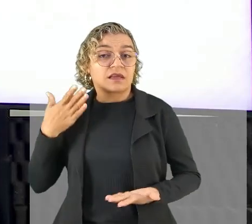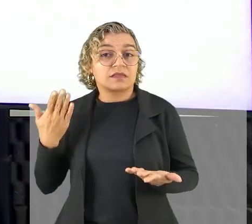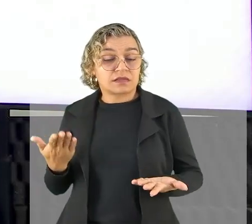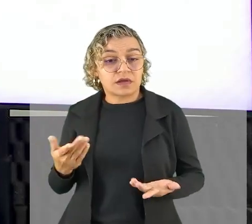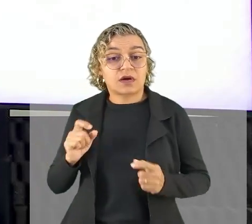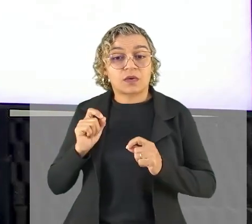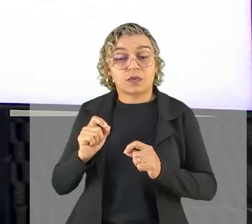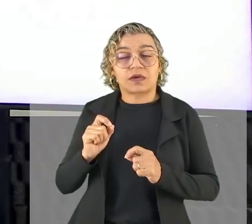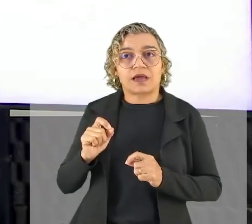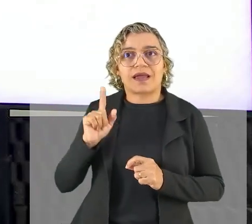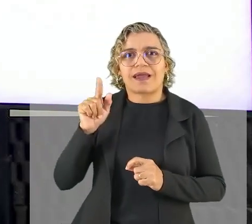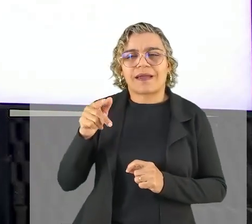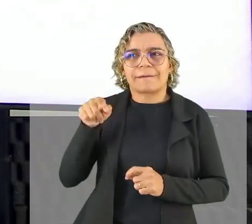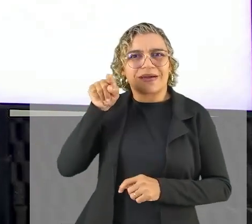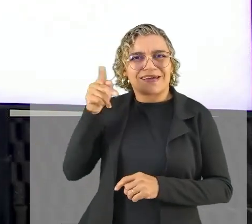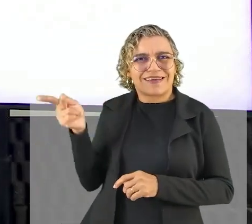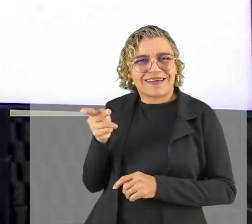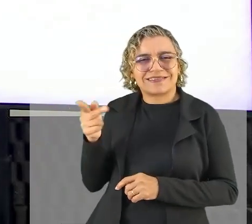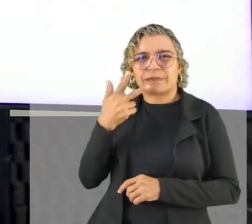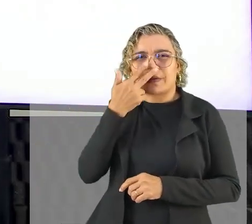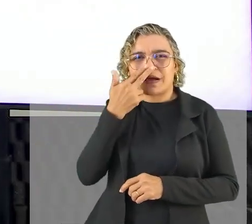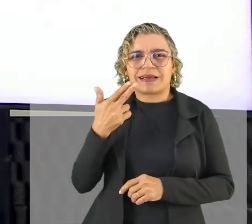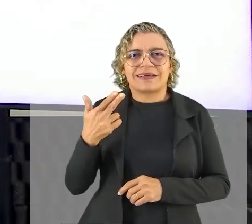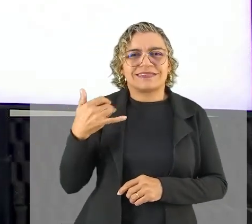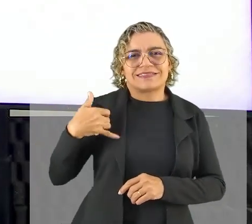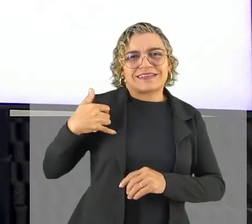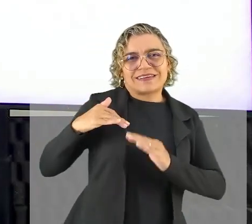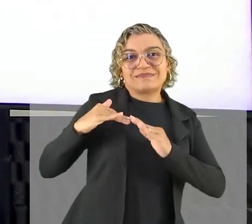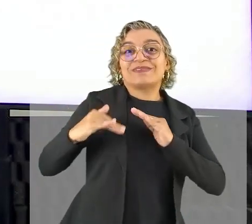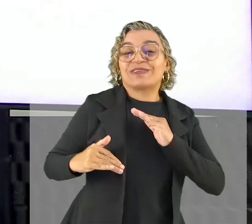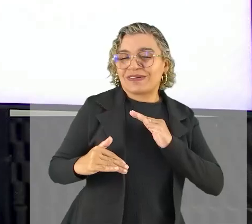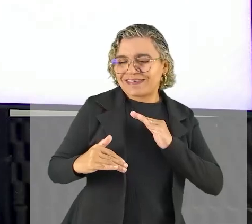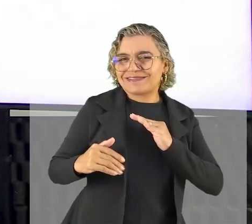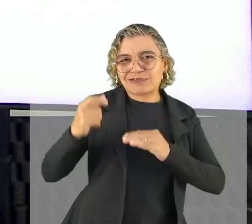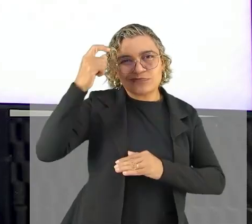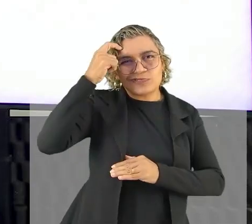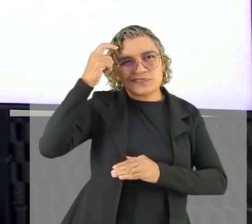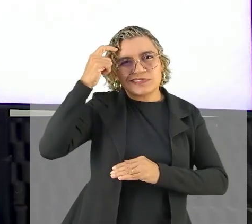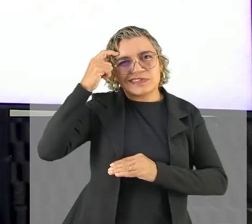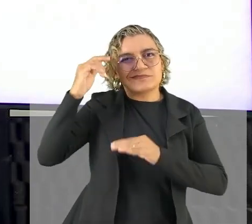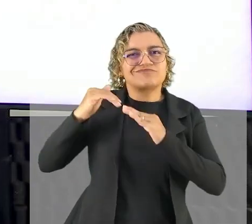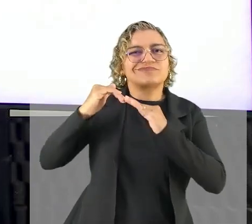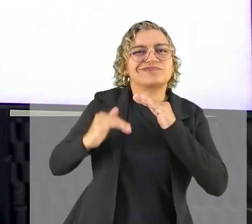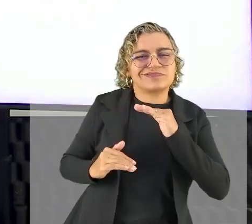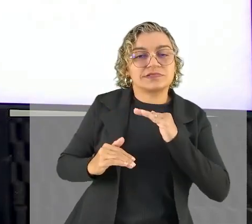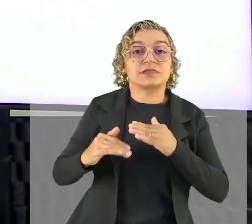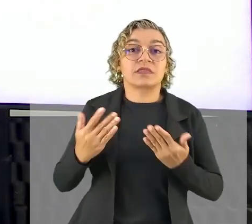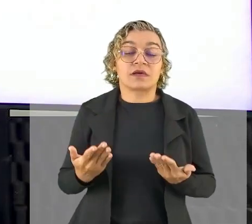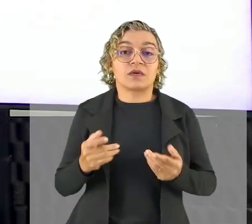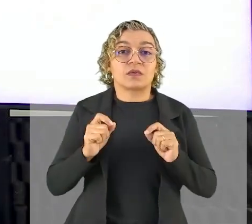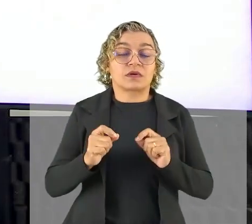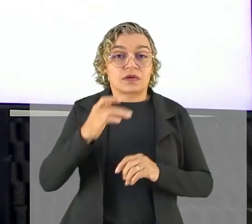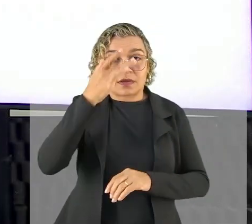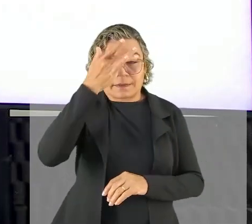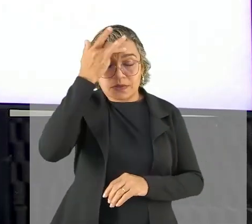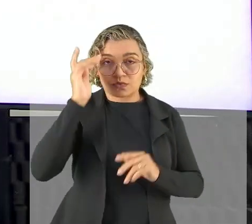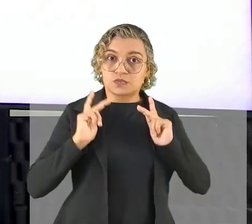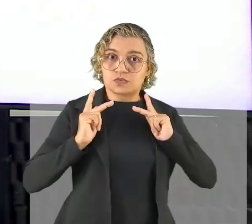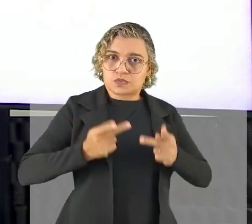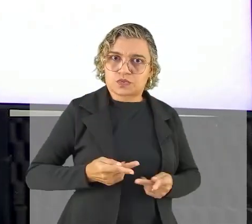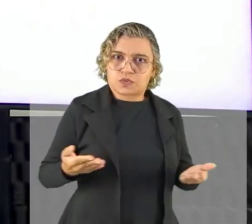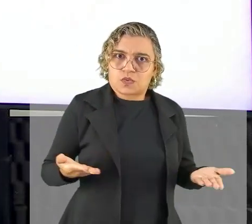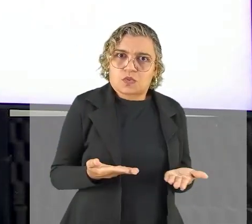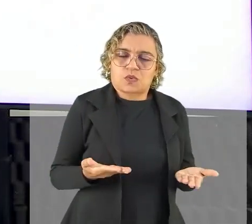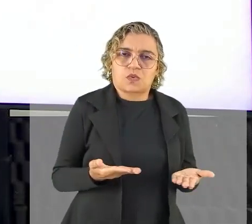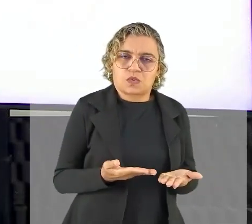ideia de menoridade que o Kant ele fala já lá no século XVIII, para exemplificar que o homem, né, que o homem